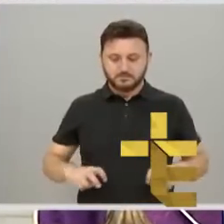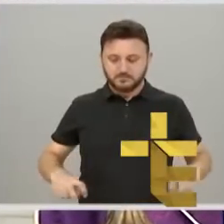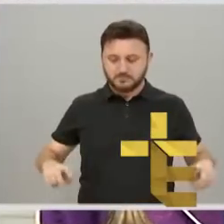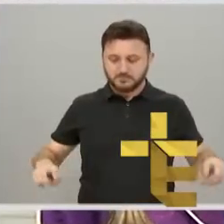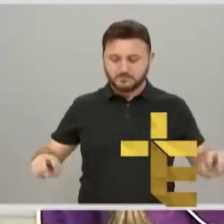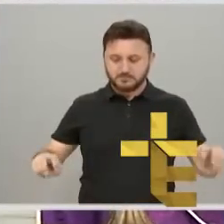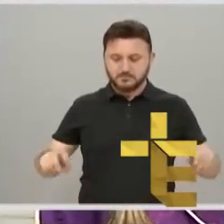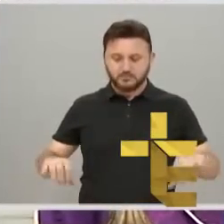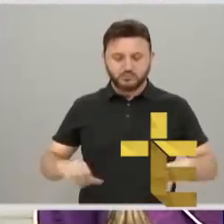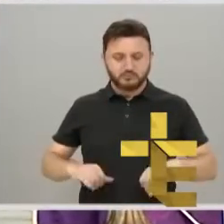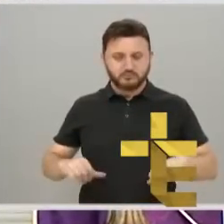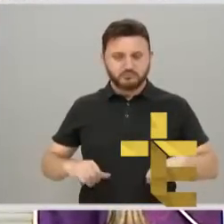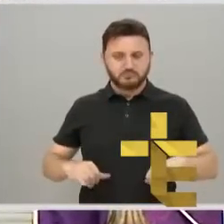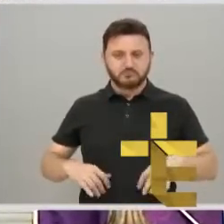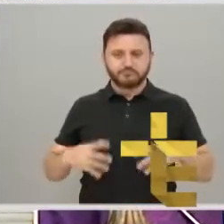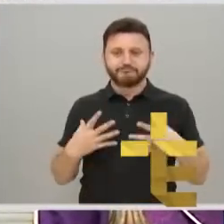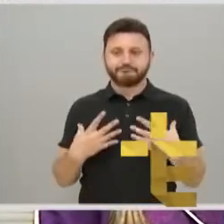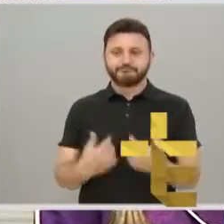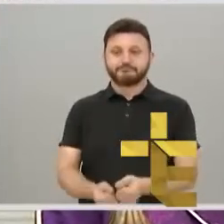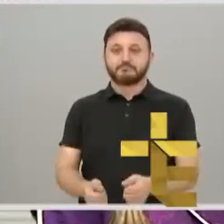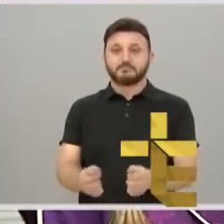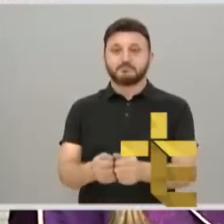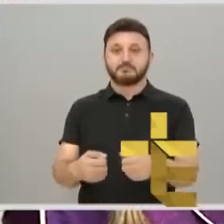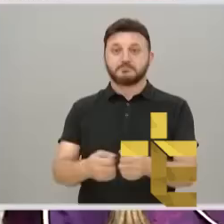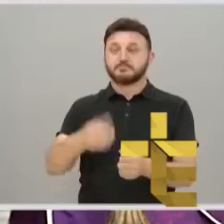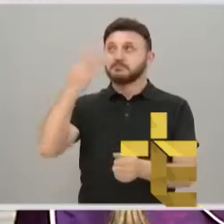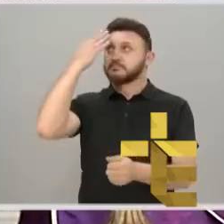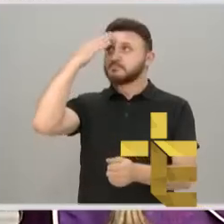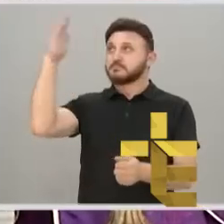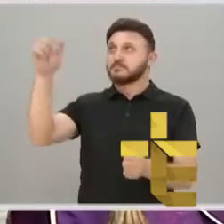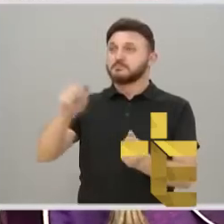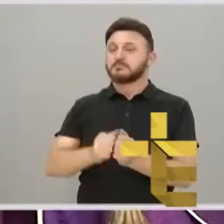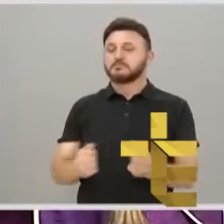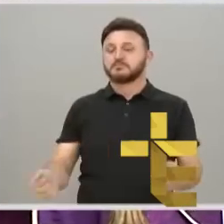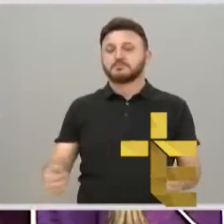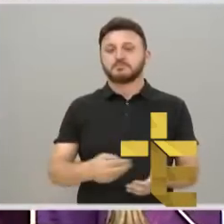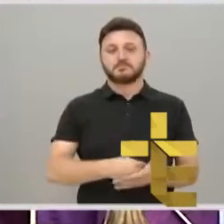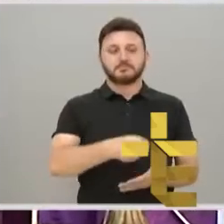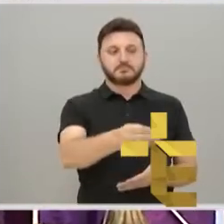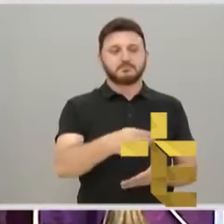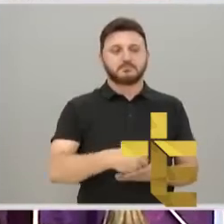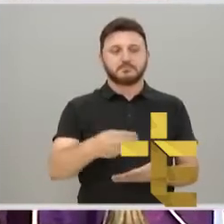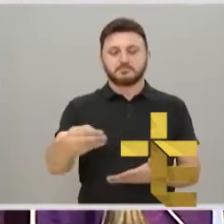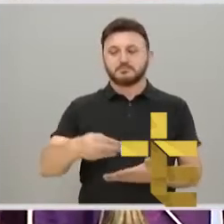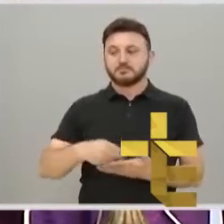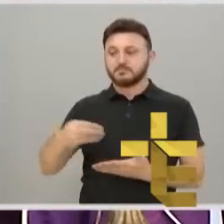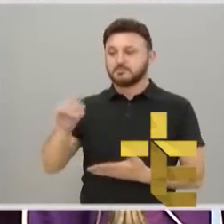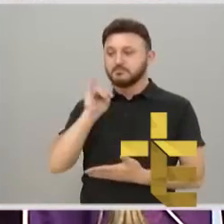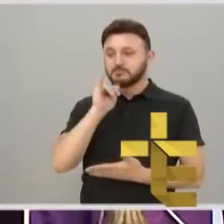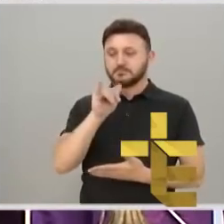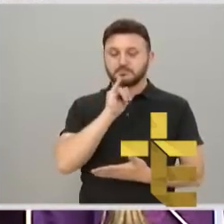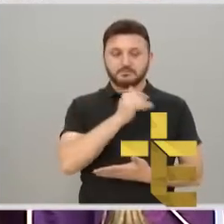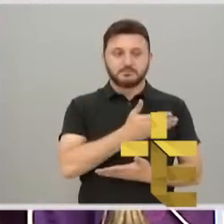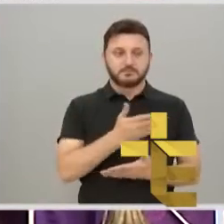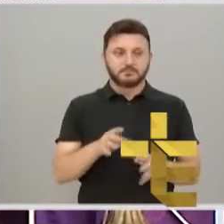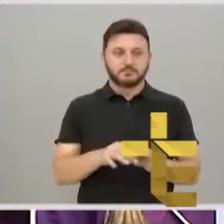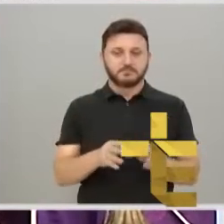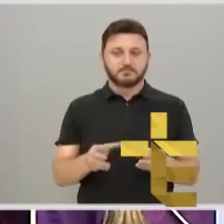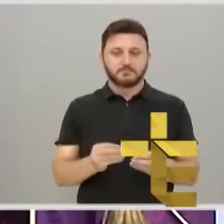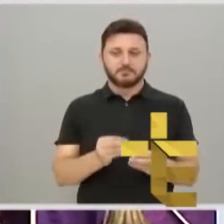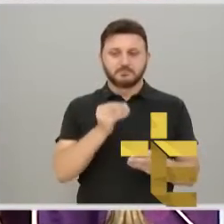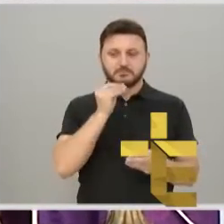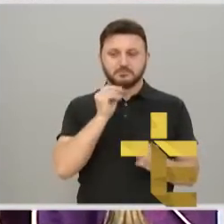paixão, ele tomou o pão, deu graças, o partiu e o deu a seus discípulos, dizendo: